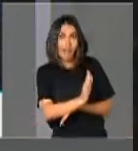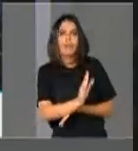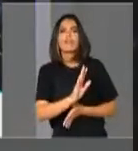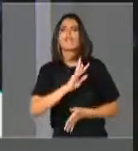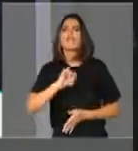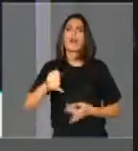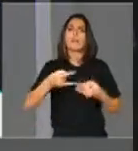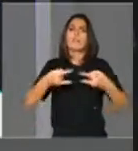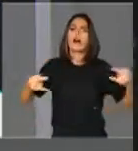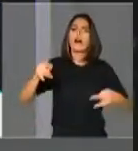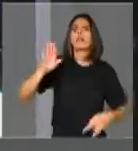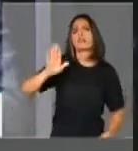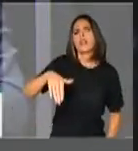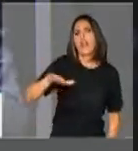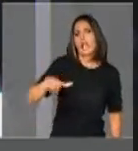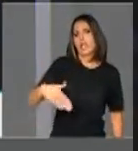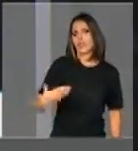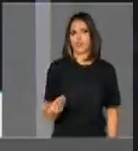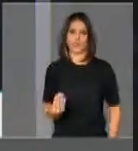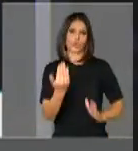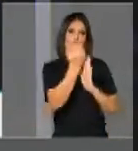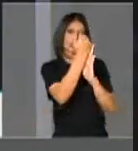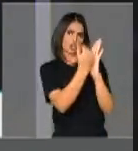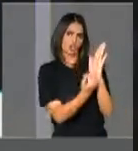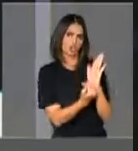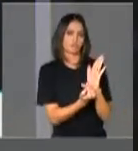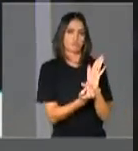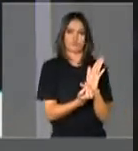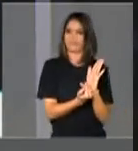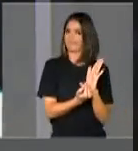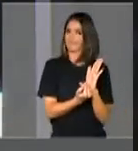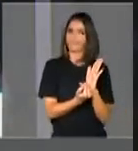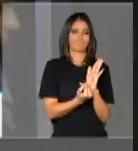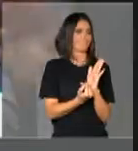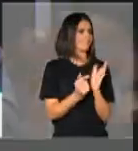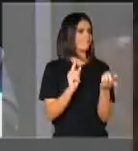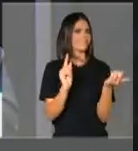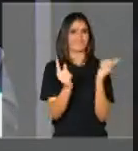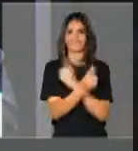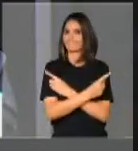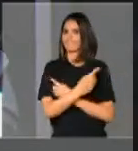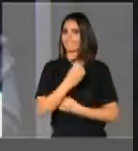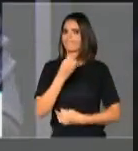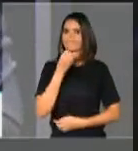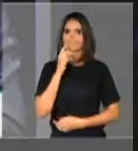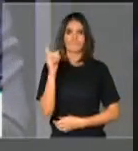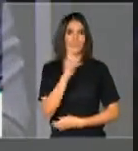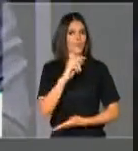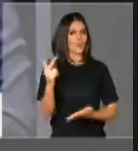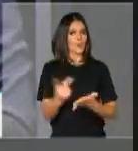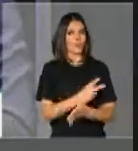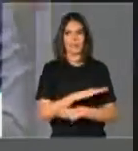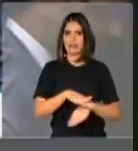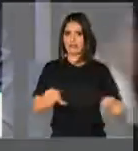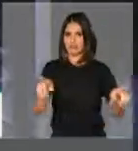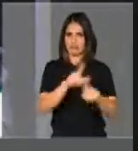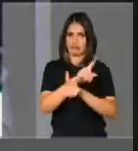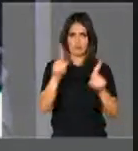traria para baixo o preço das passagens. Mas não foi o que aconteceu. Não foi o que